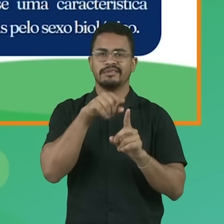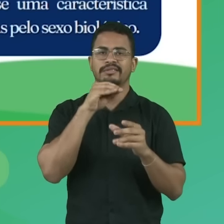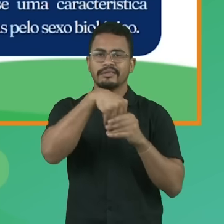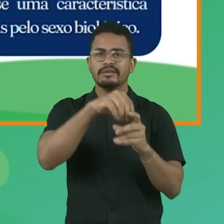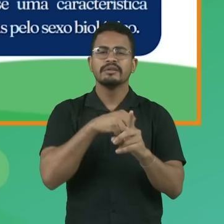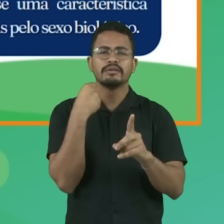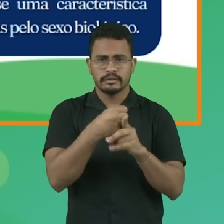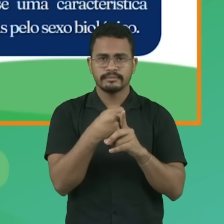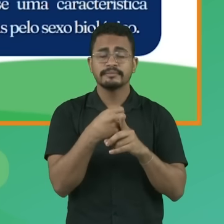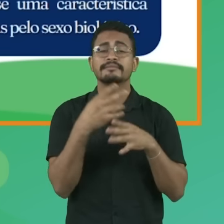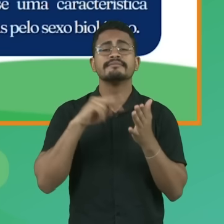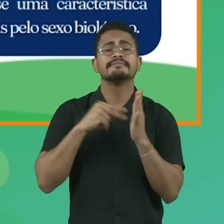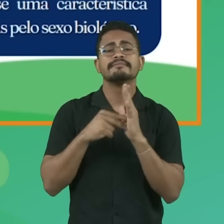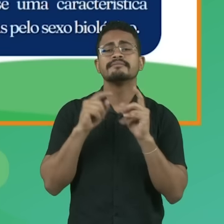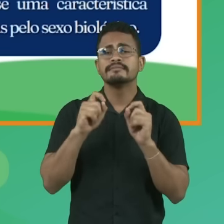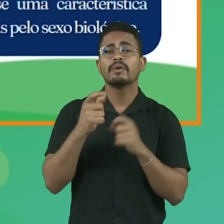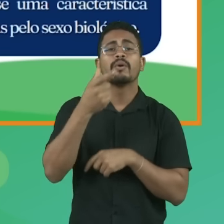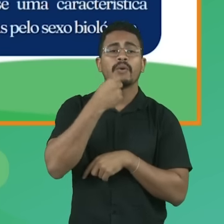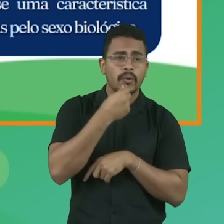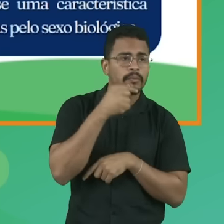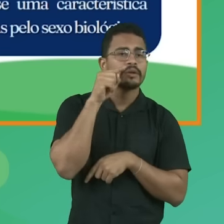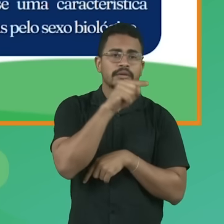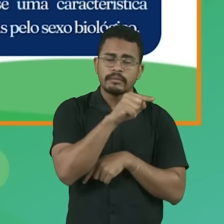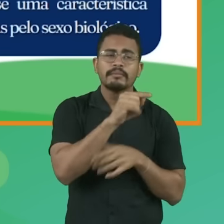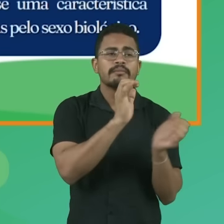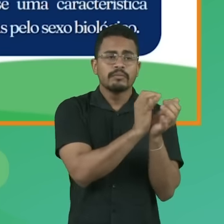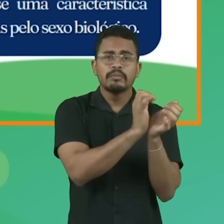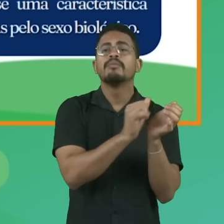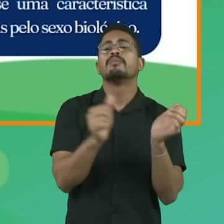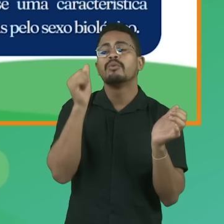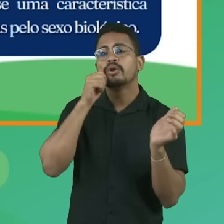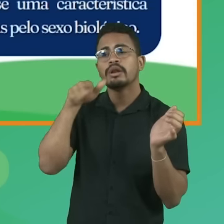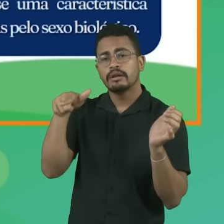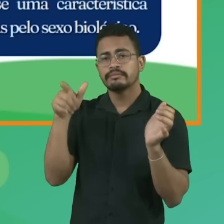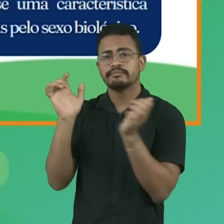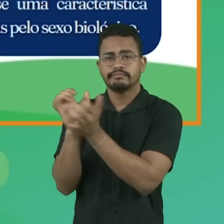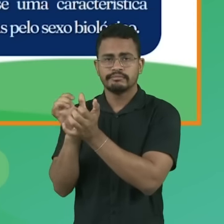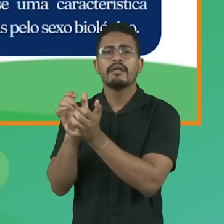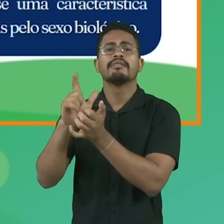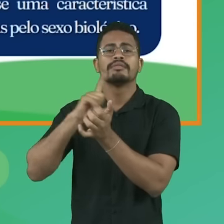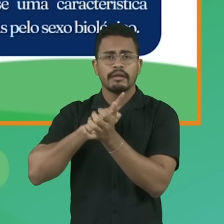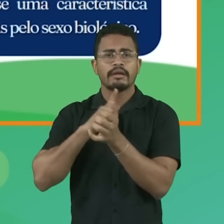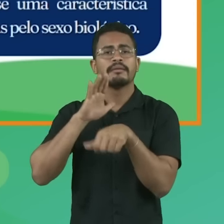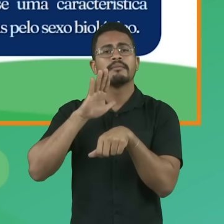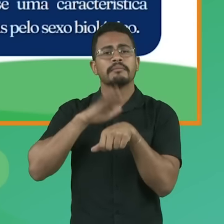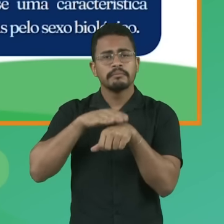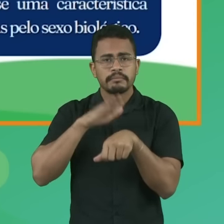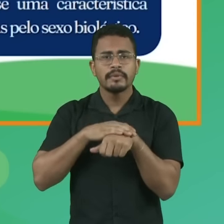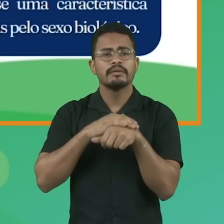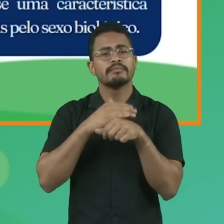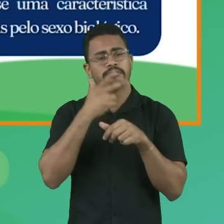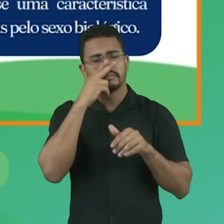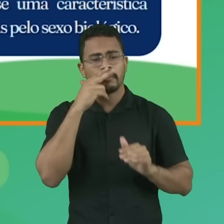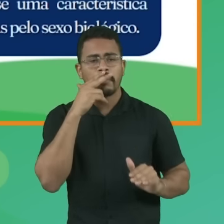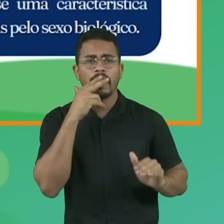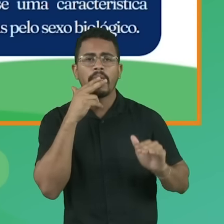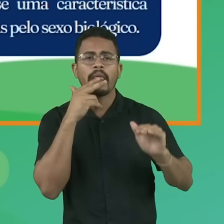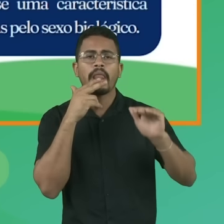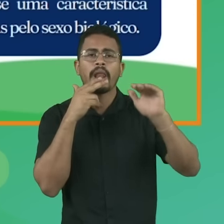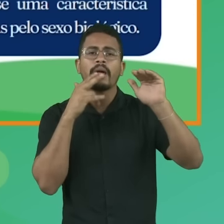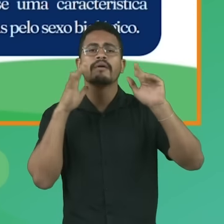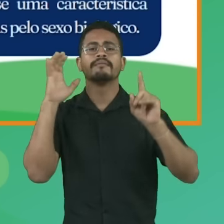Isso significa que homens e mulheres, eles são moldados de uma determinada forma desde crianças, né? De acordo com o